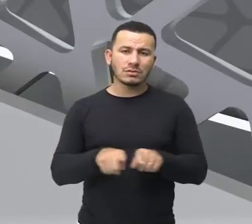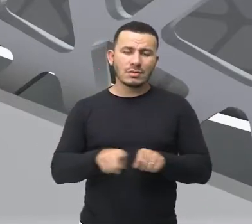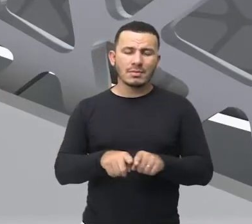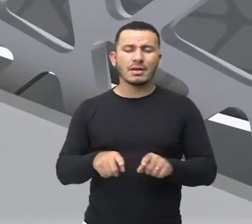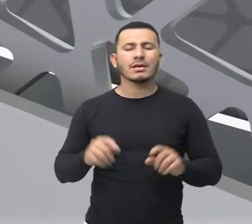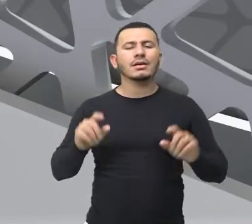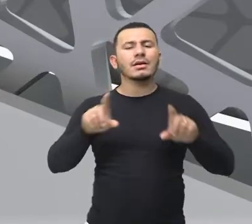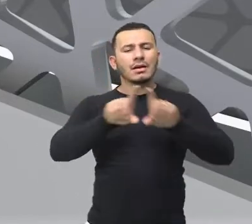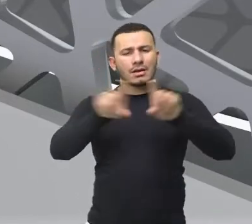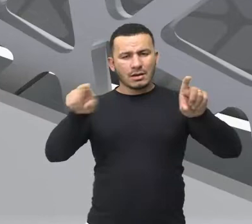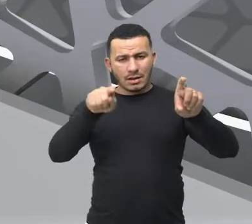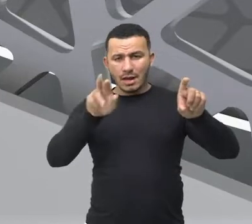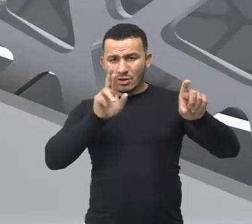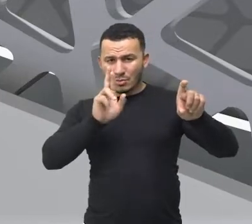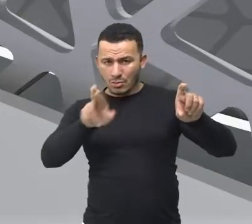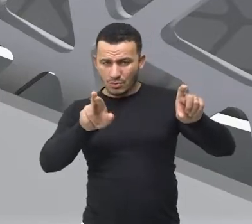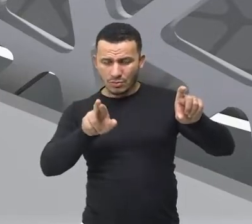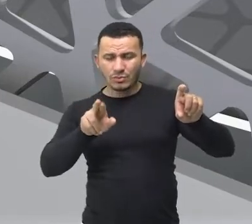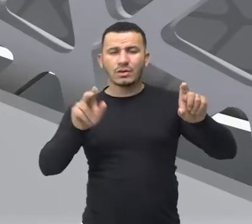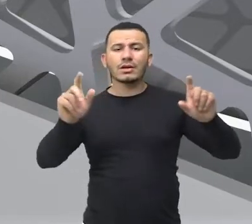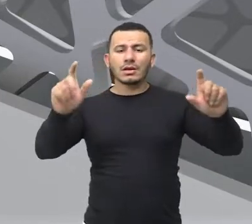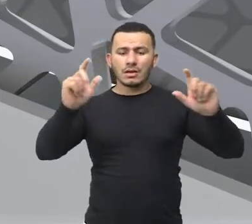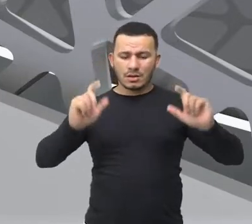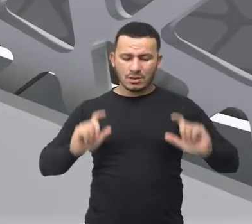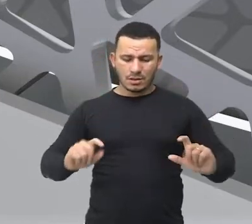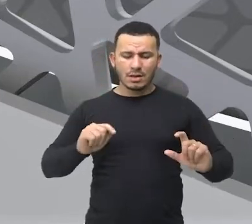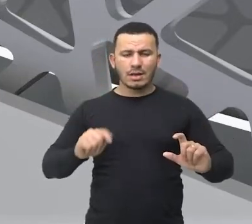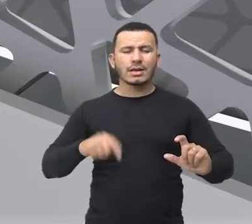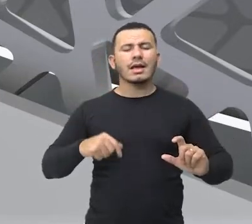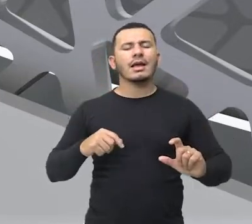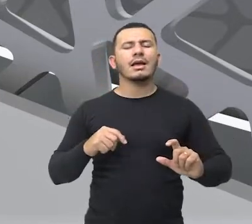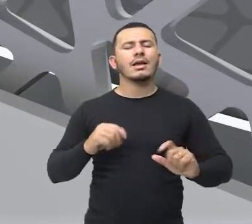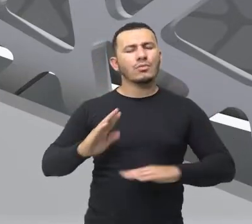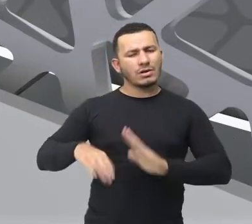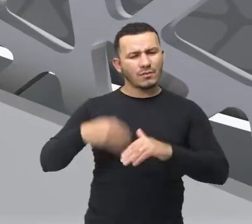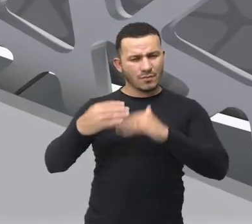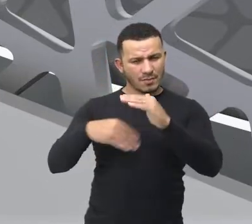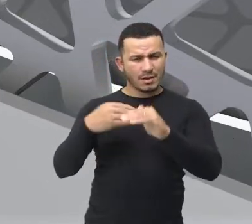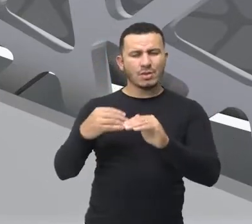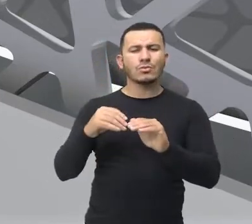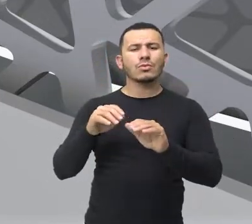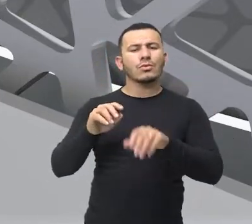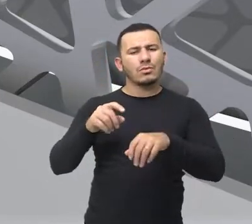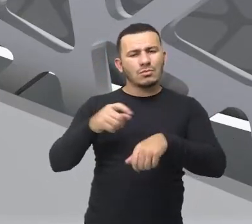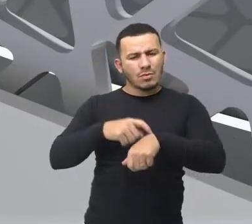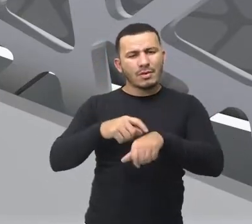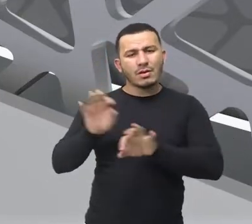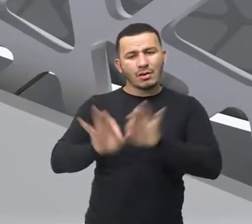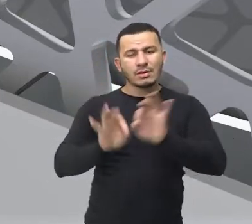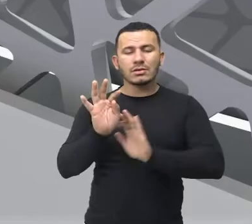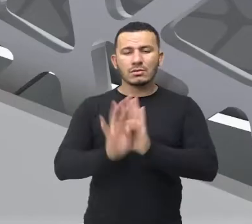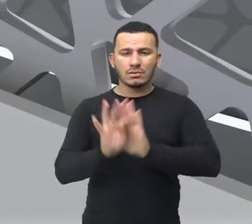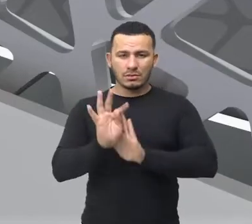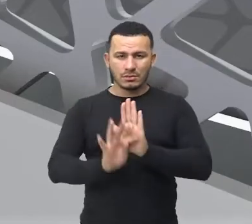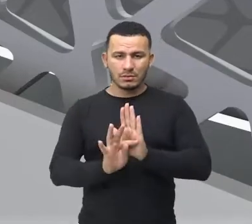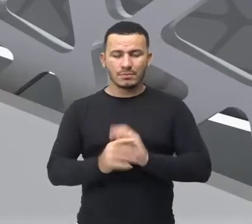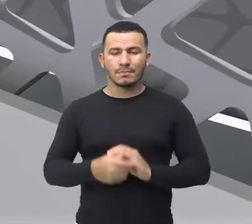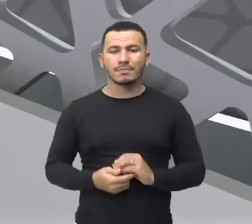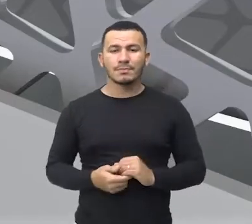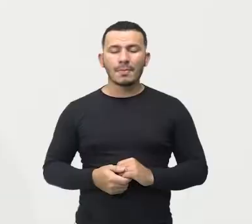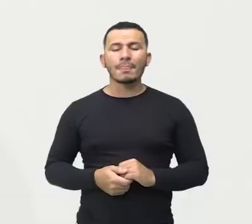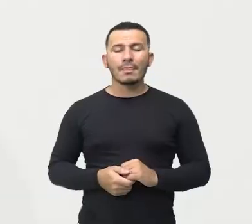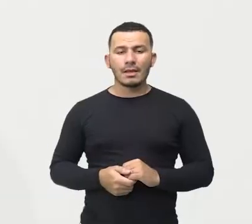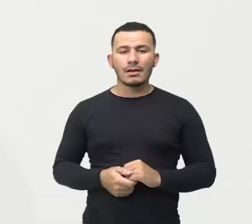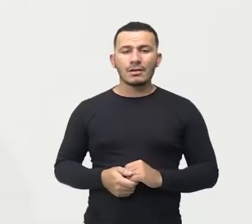ser respondida no lead e a outra parte ser respondida no desenvolvimento do texto, ok? Quando a gente observa essas